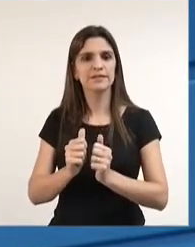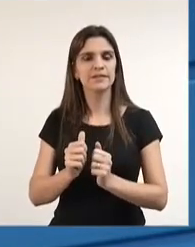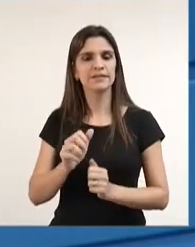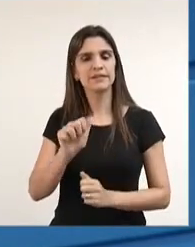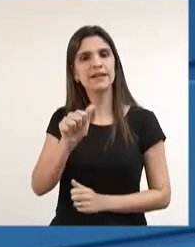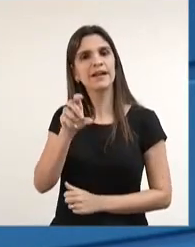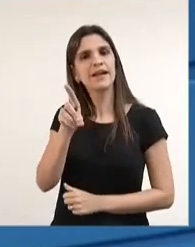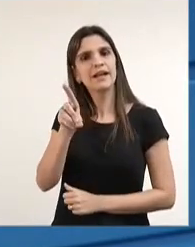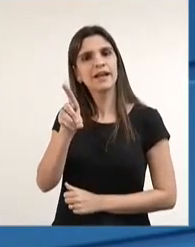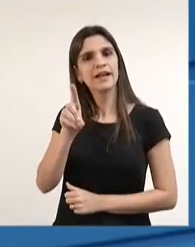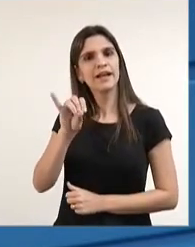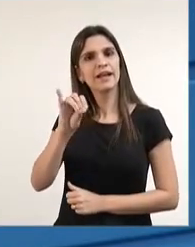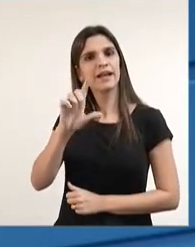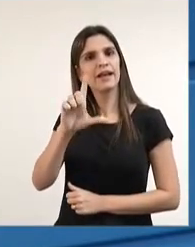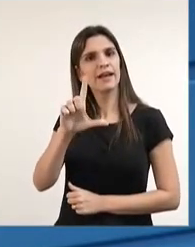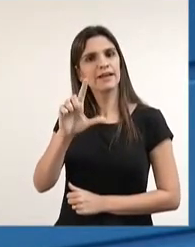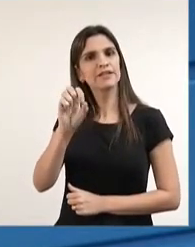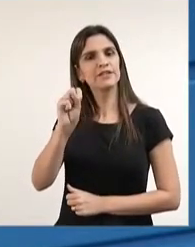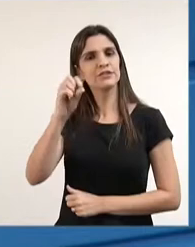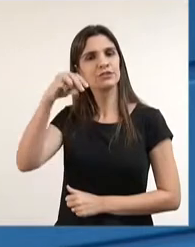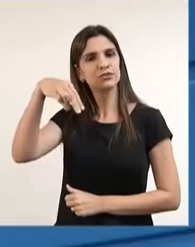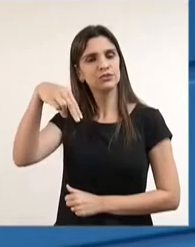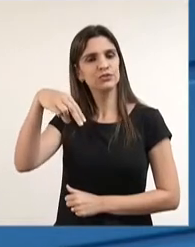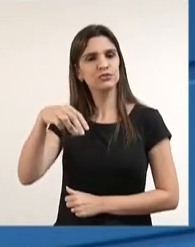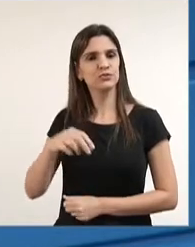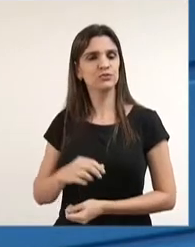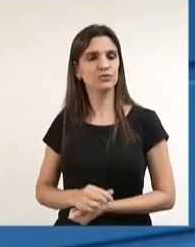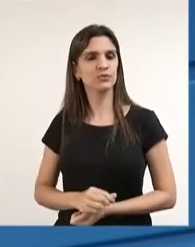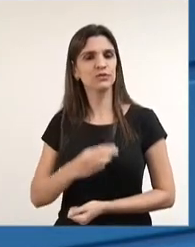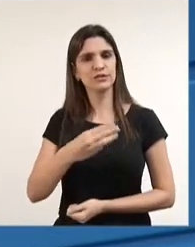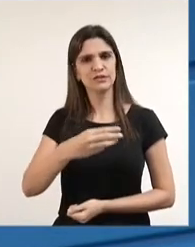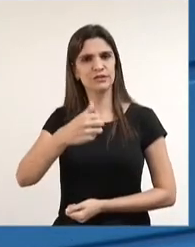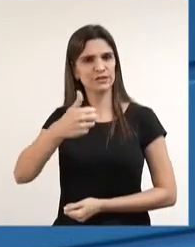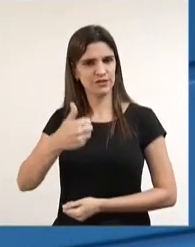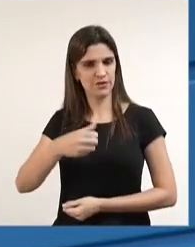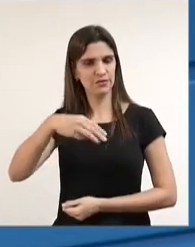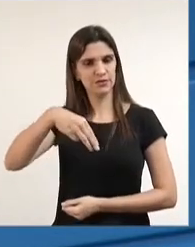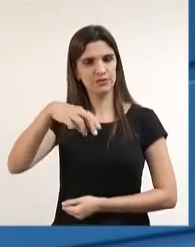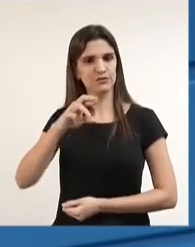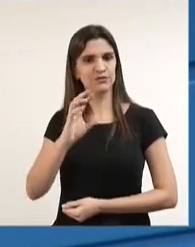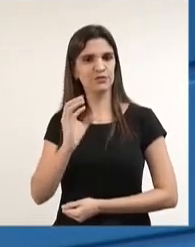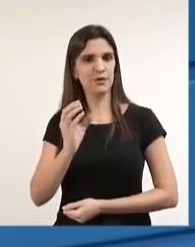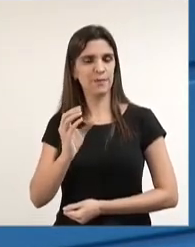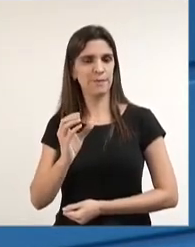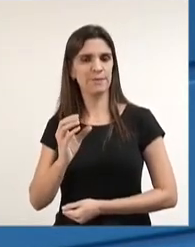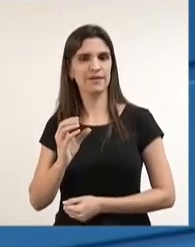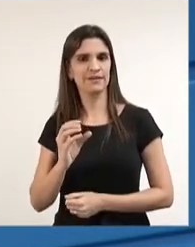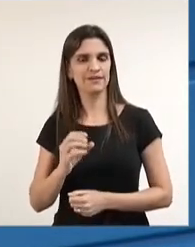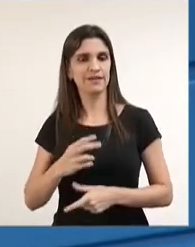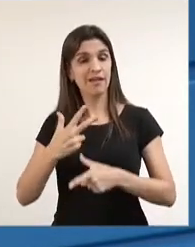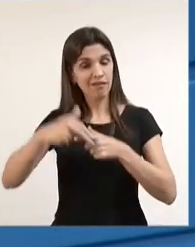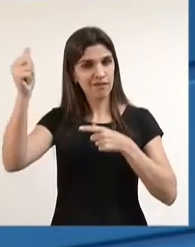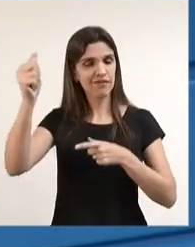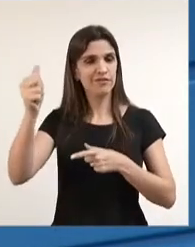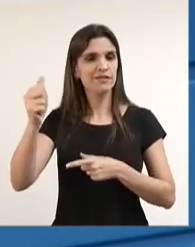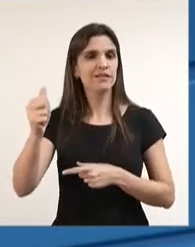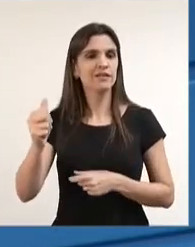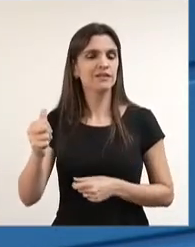que disputou no último domingo, dia 31 de março, em Uberlândia, Minas Gerais, sendo campeão na classe